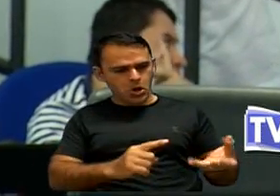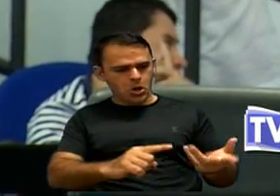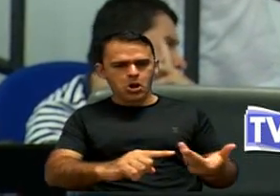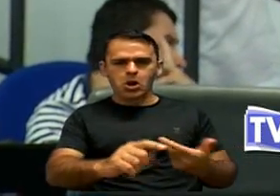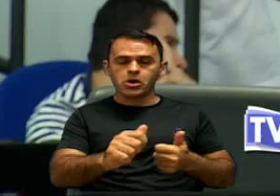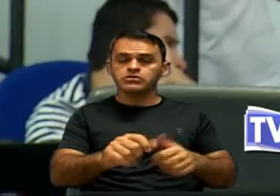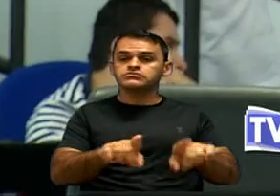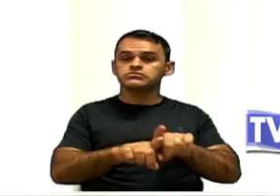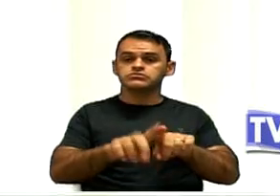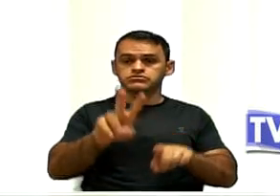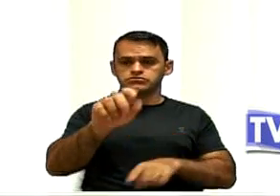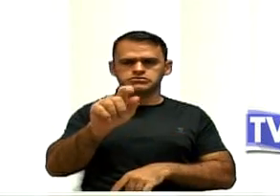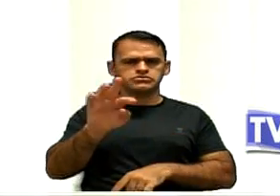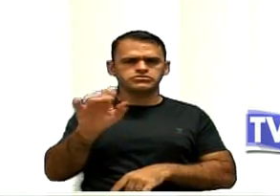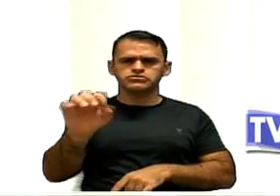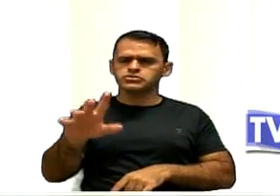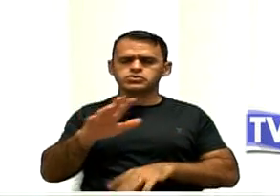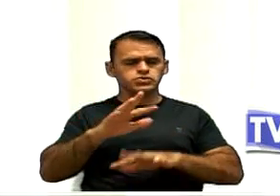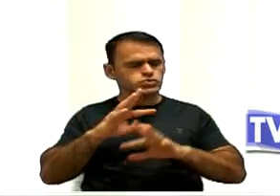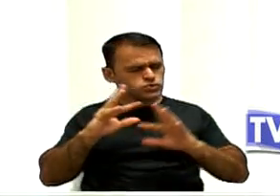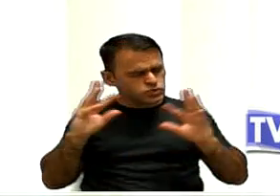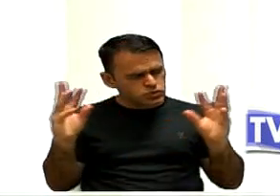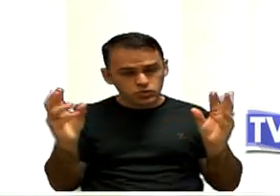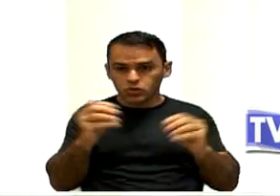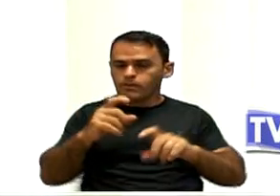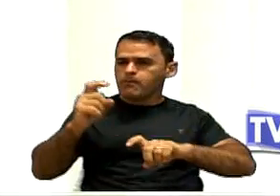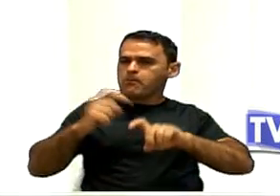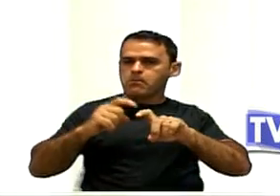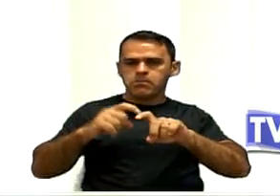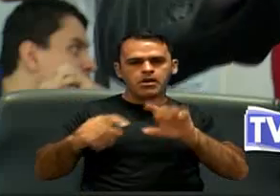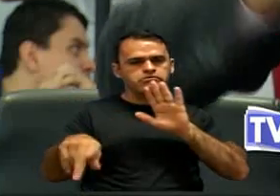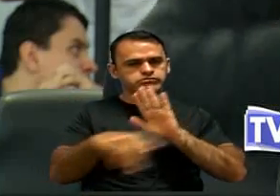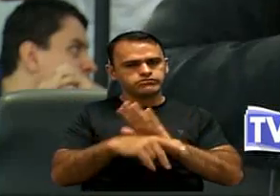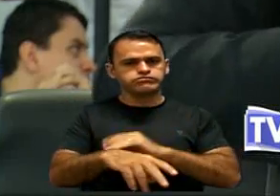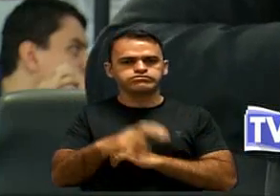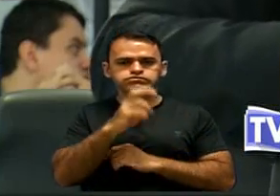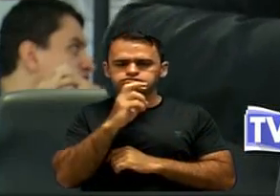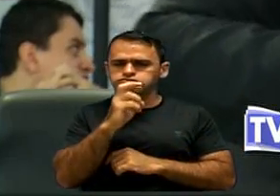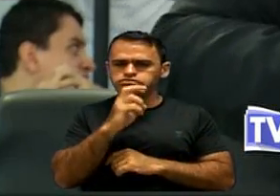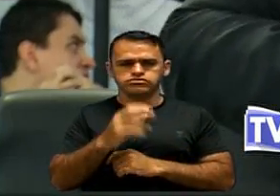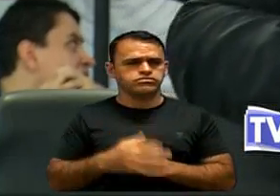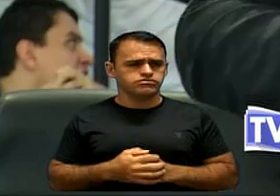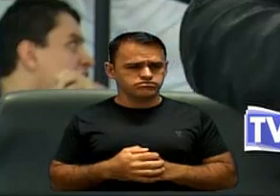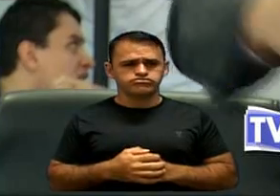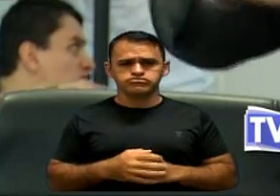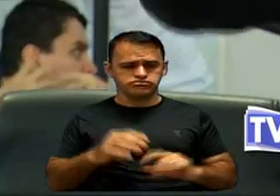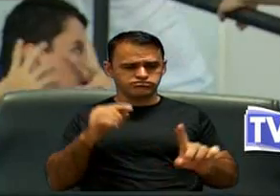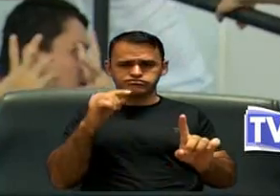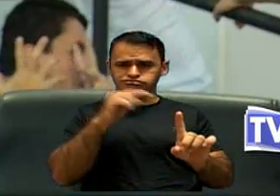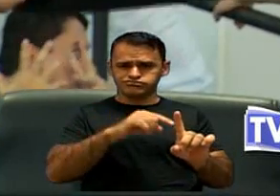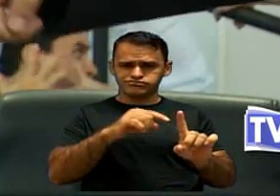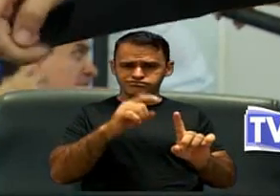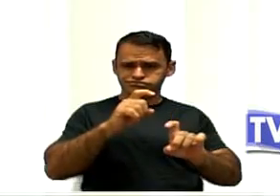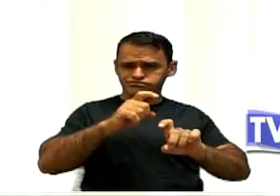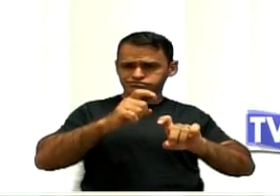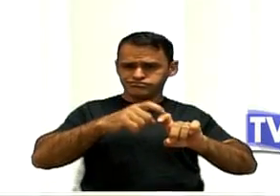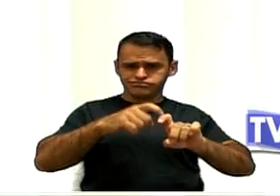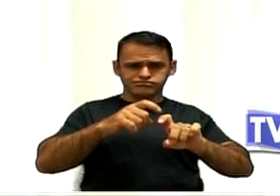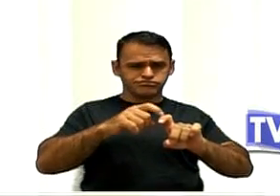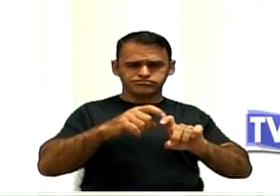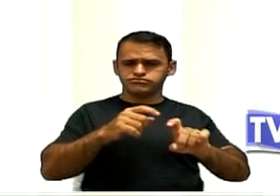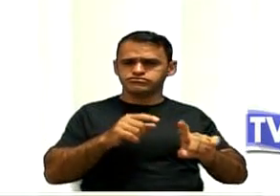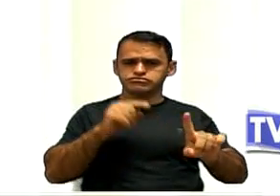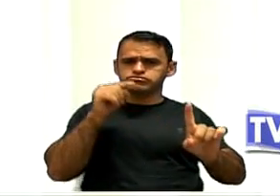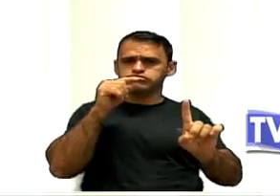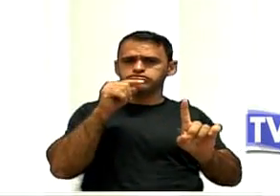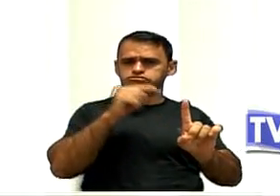também o Walter Latuf, em nome de todos os médicos de nossa cidade. A gente, Hudson, o Walter Latuf vai lá comer bacon lá, vai comer... eu quero as coisas